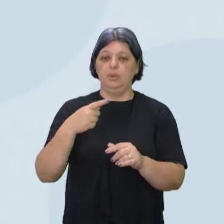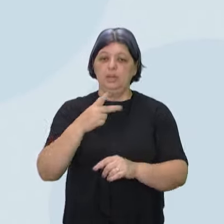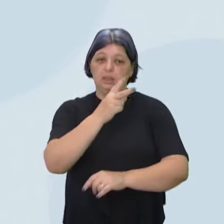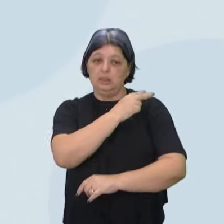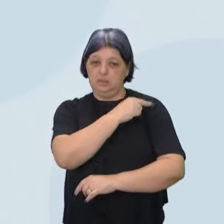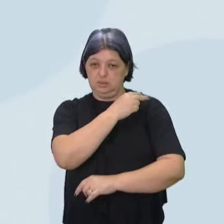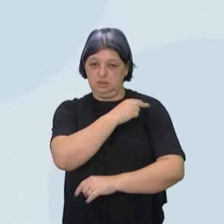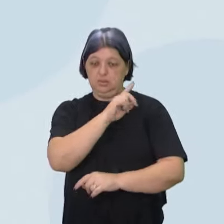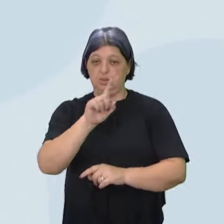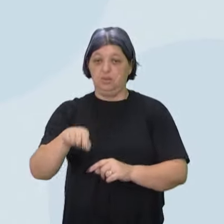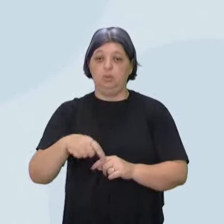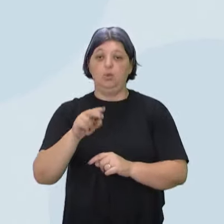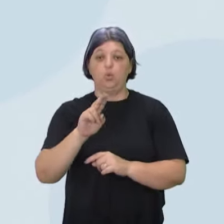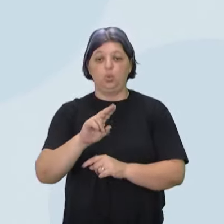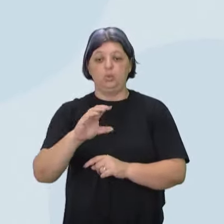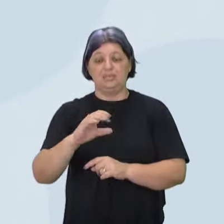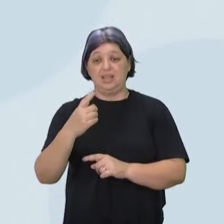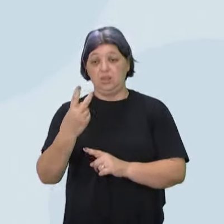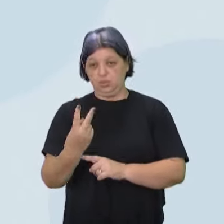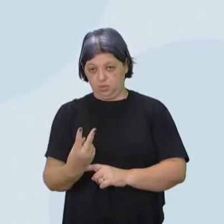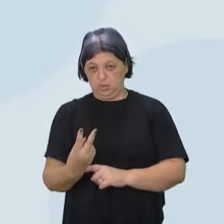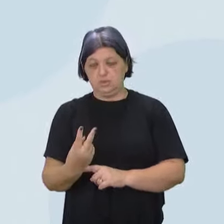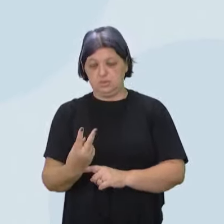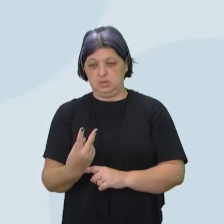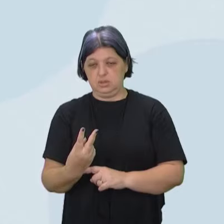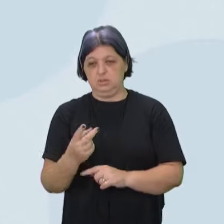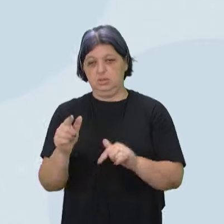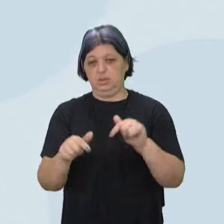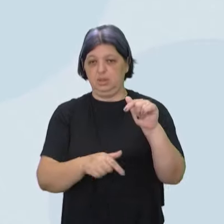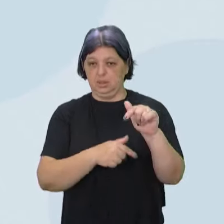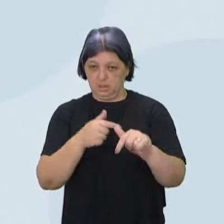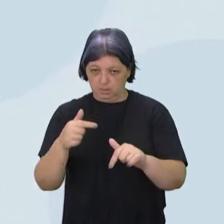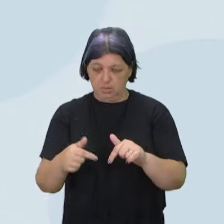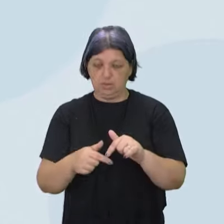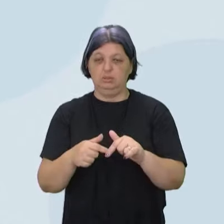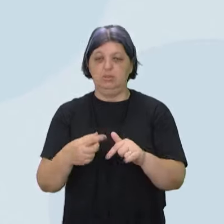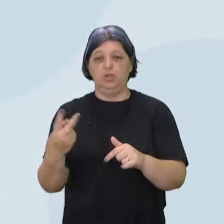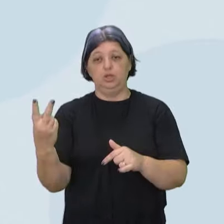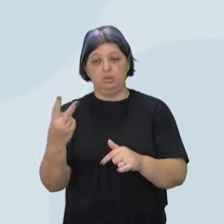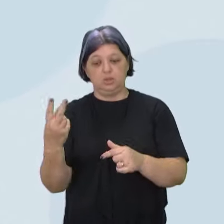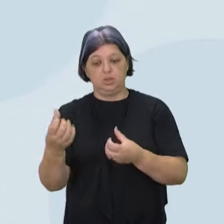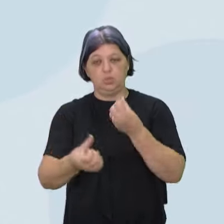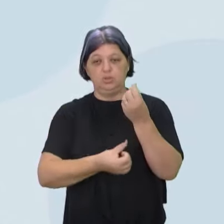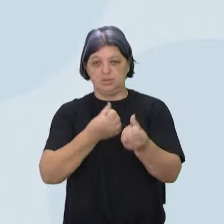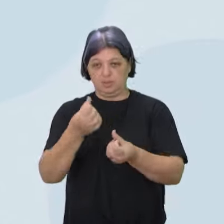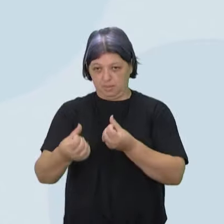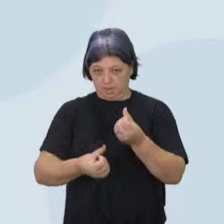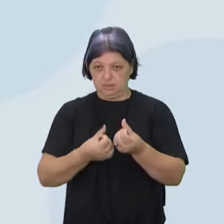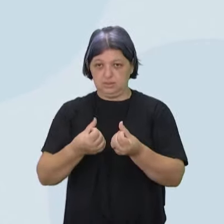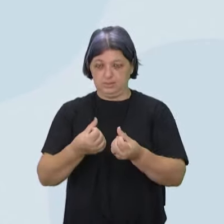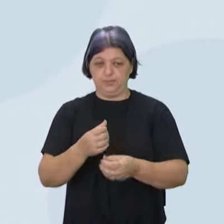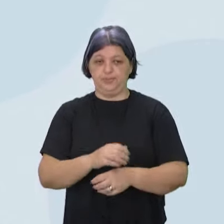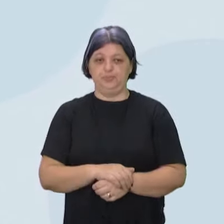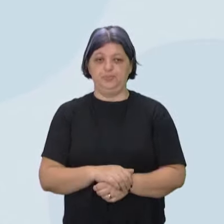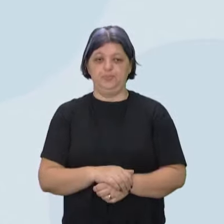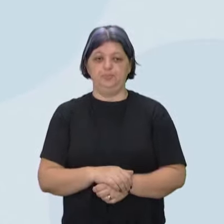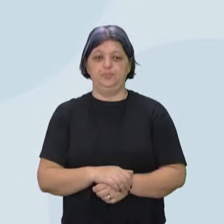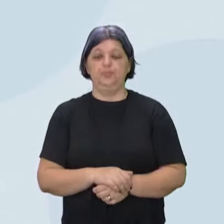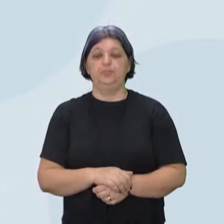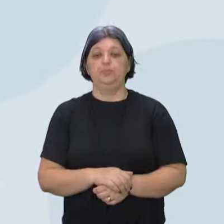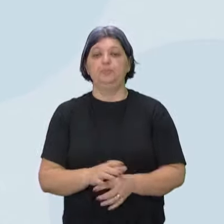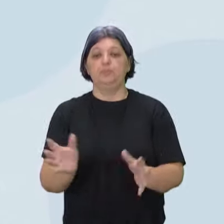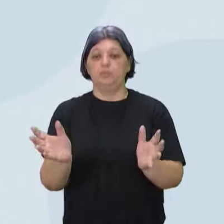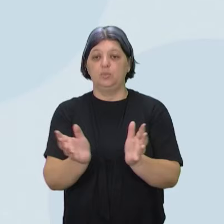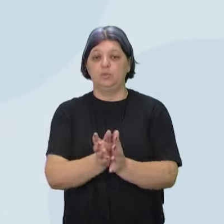a unidade curricular 2, que é trabalhada aí ao longo do segundo semestre, tá bom? E a terceira série do